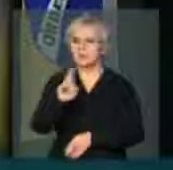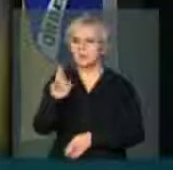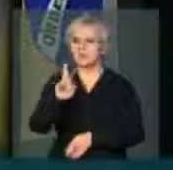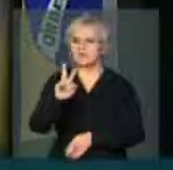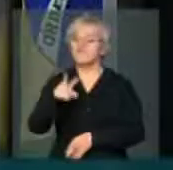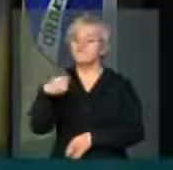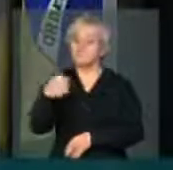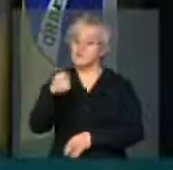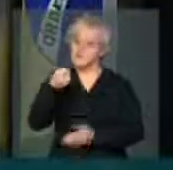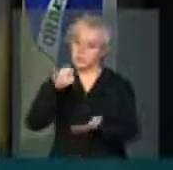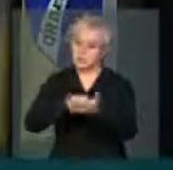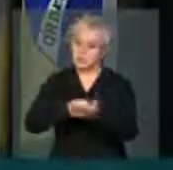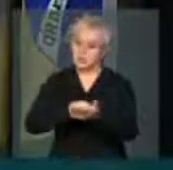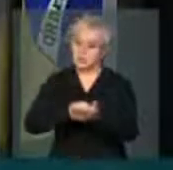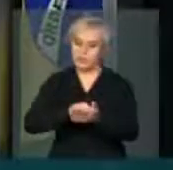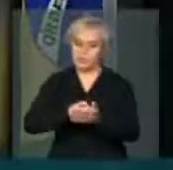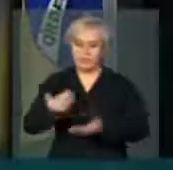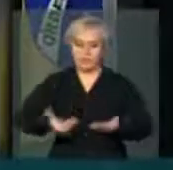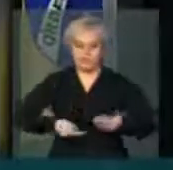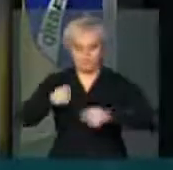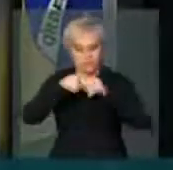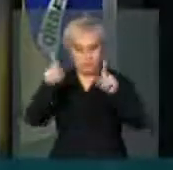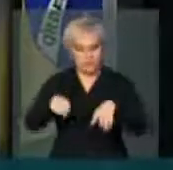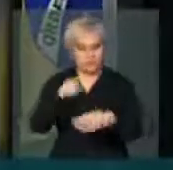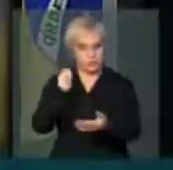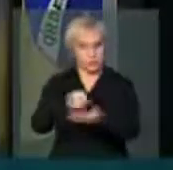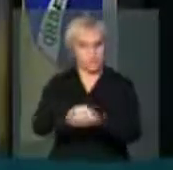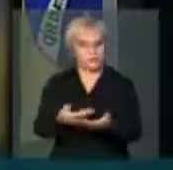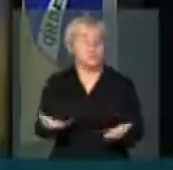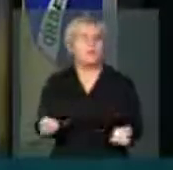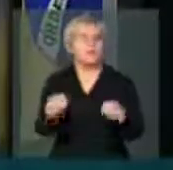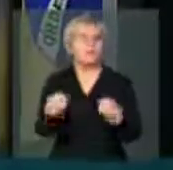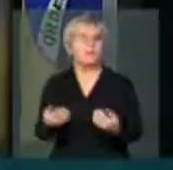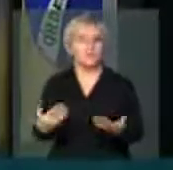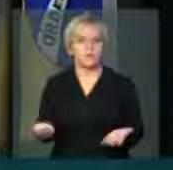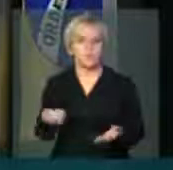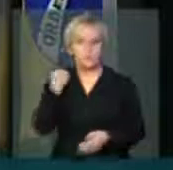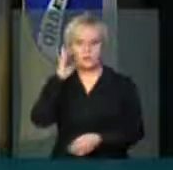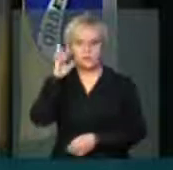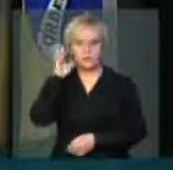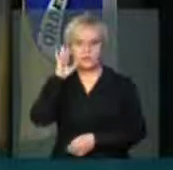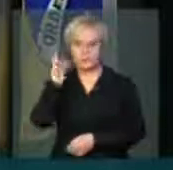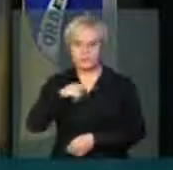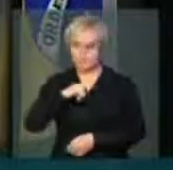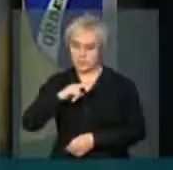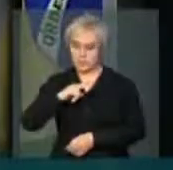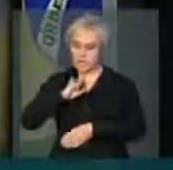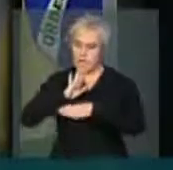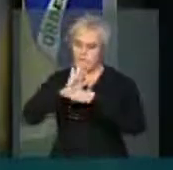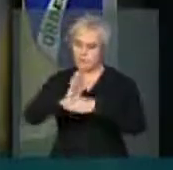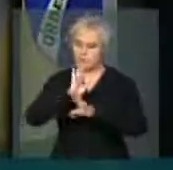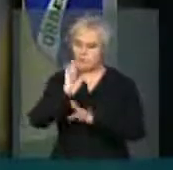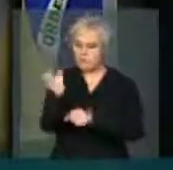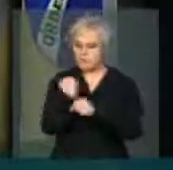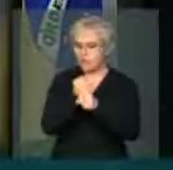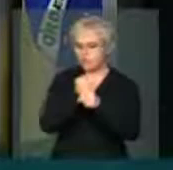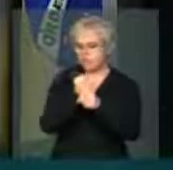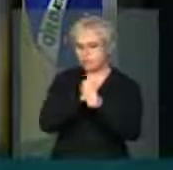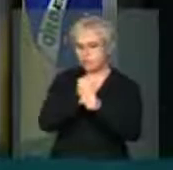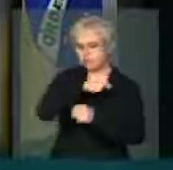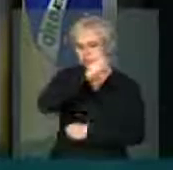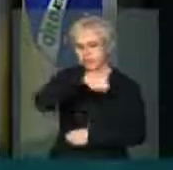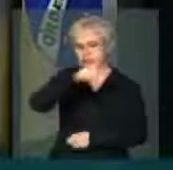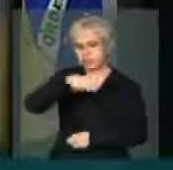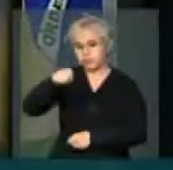ser pago pelos funcionários. Imaginem só, depois de contribuir por anos a fio, agora